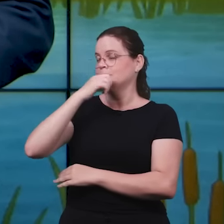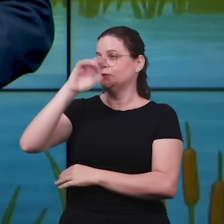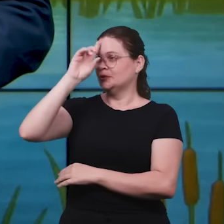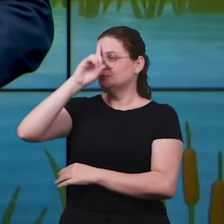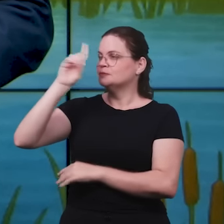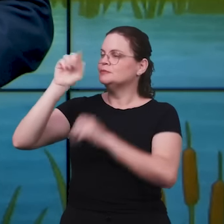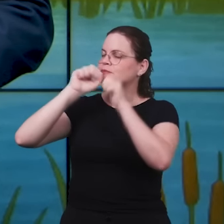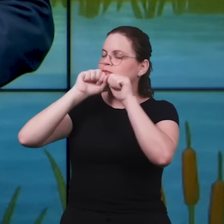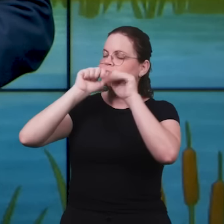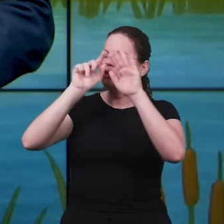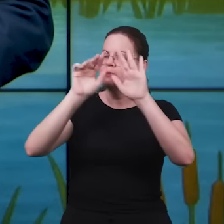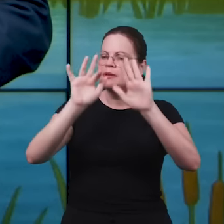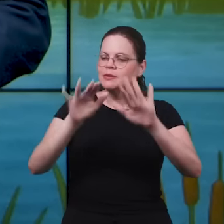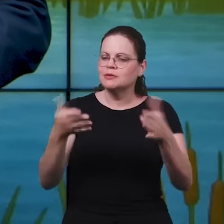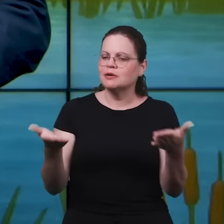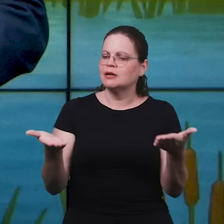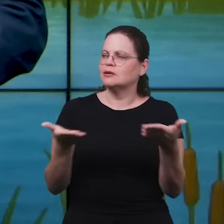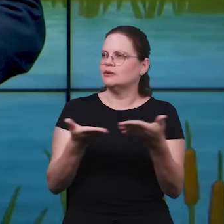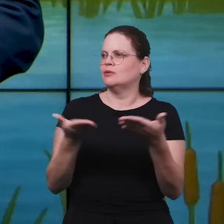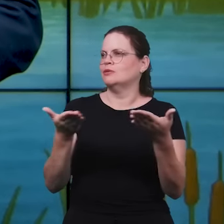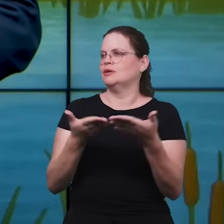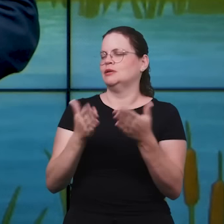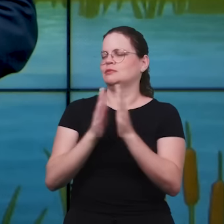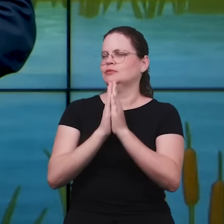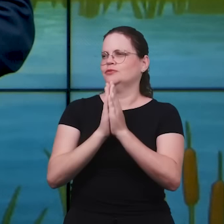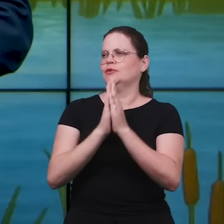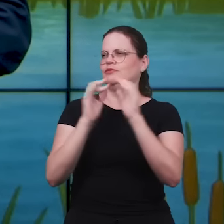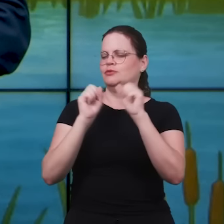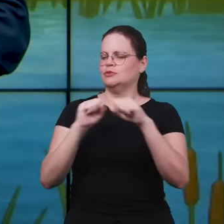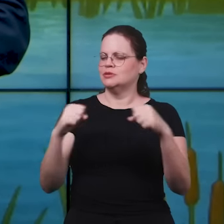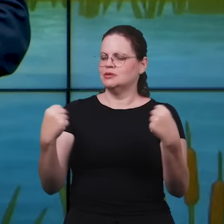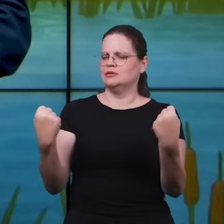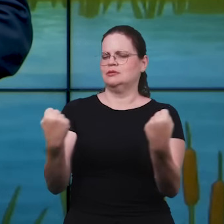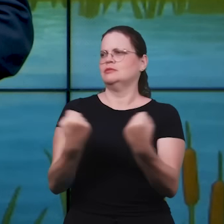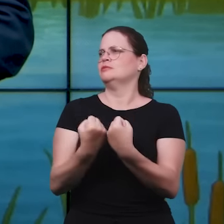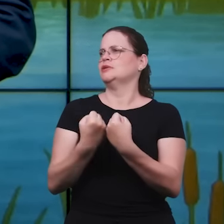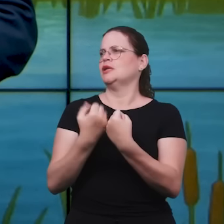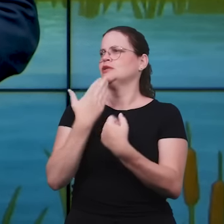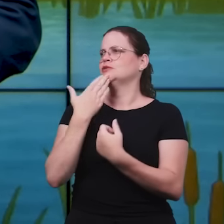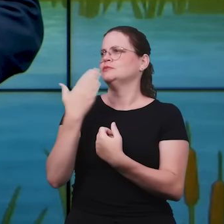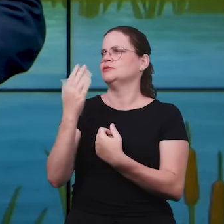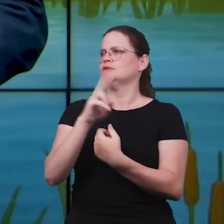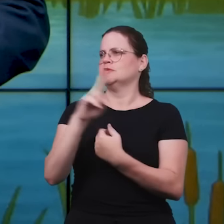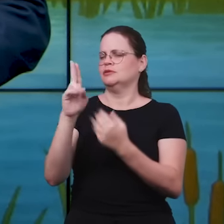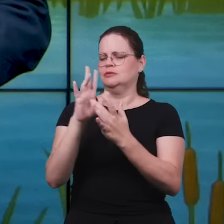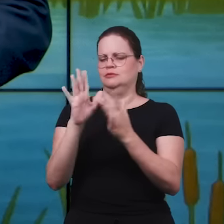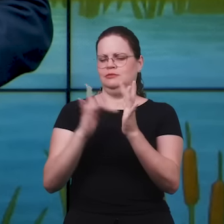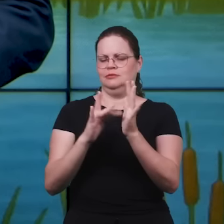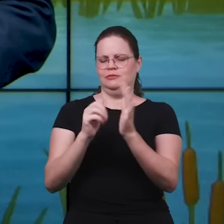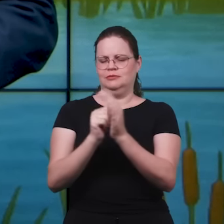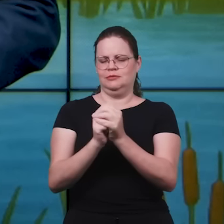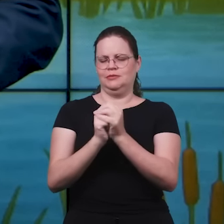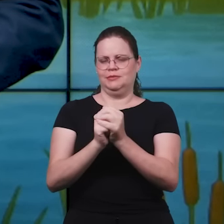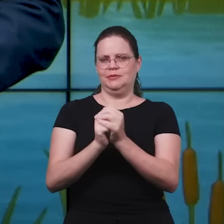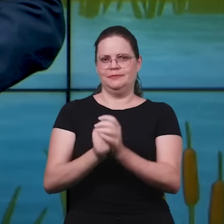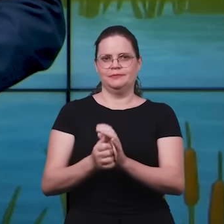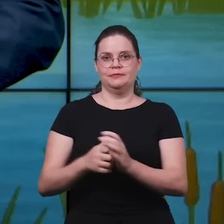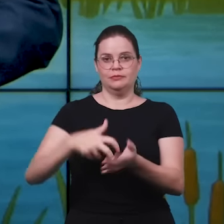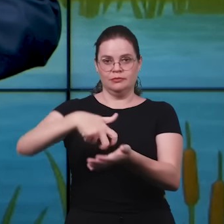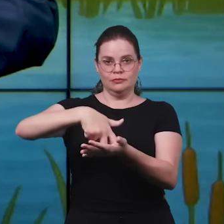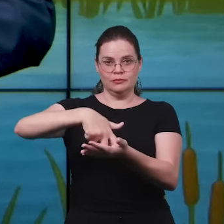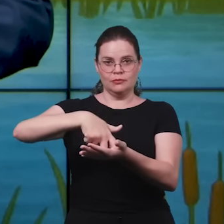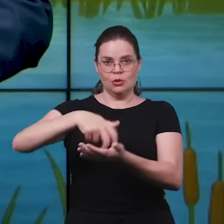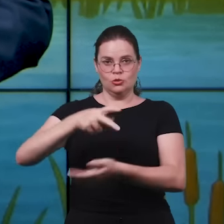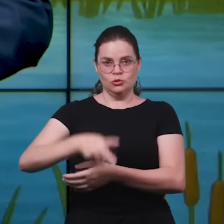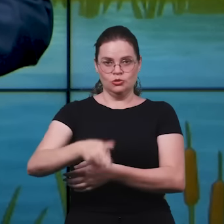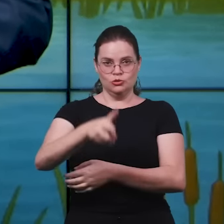conosco, ó Deus, neste seminário, pois nós oramos em nome de Jesus. Amém.